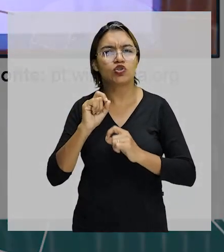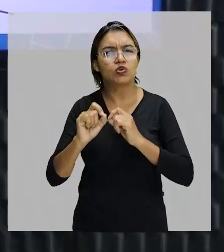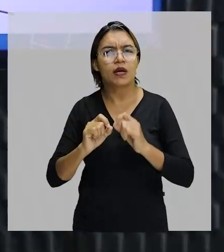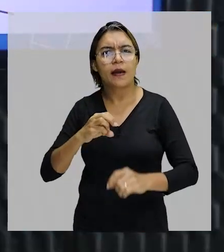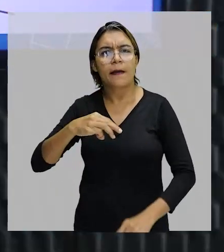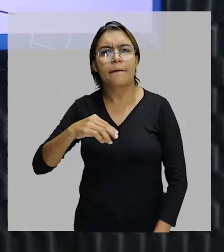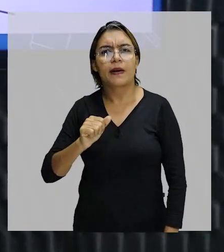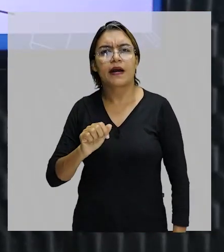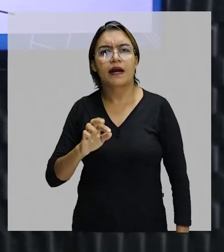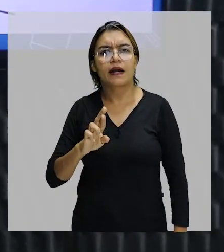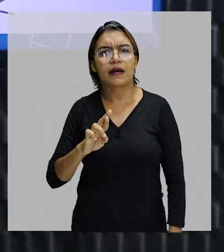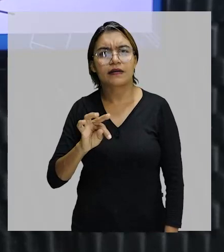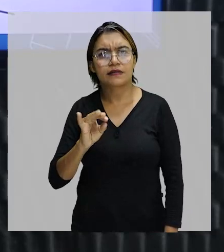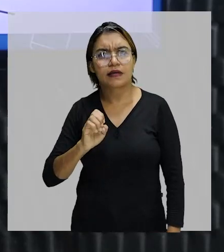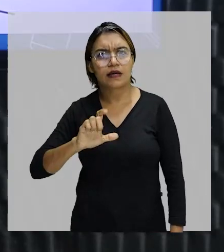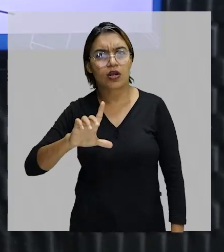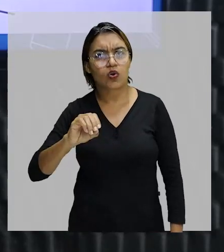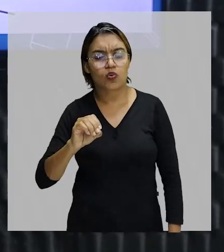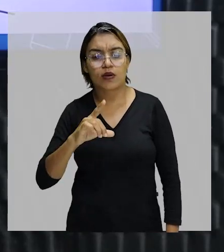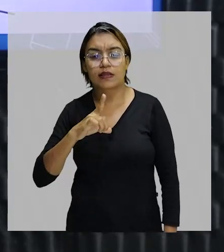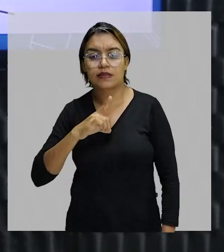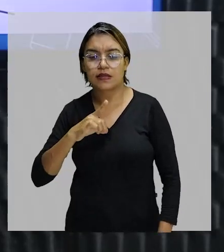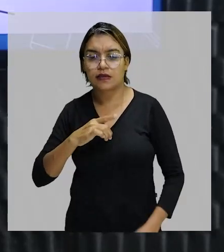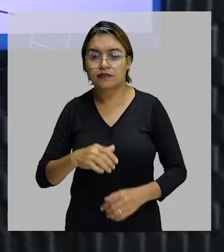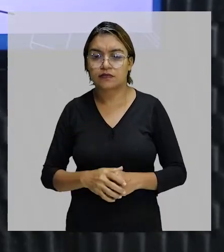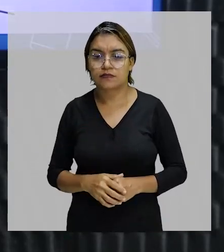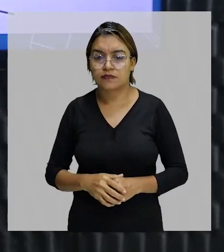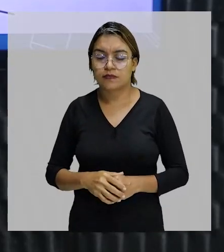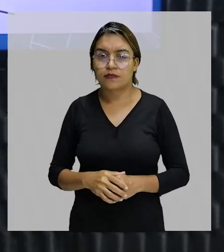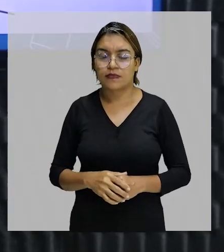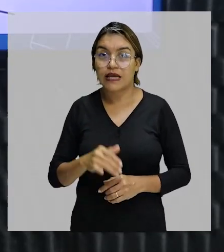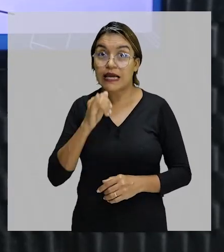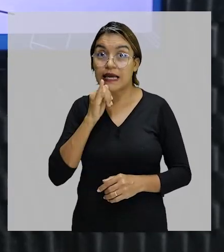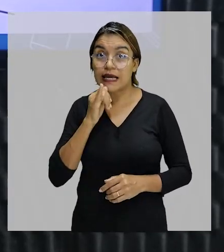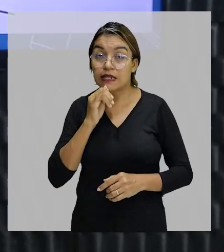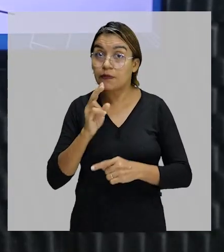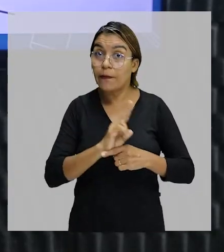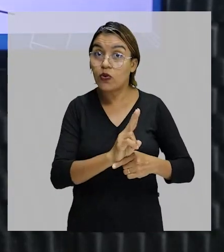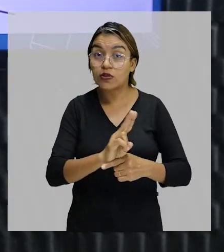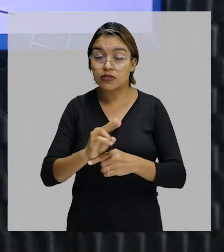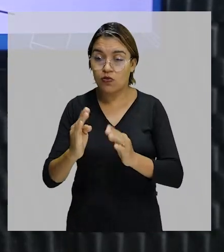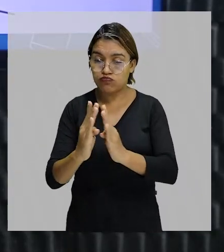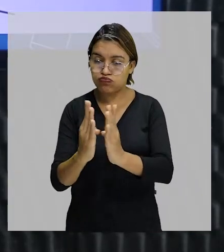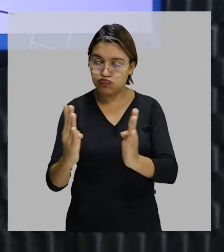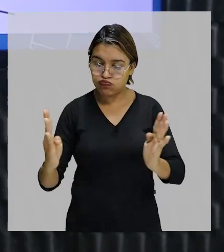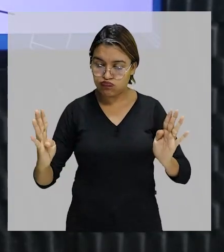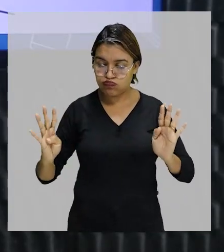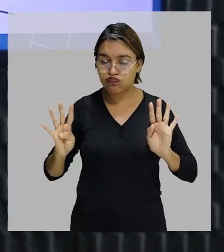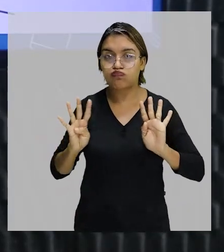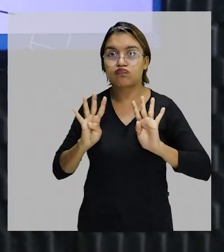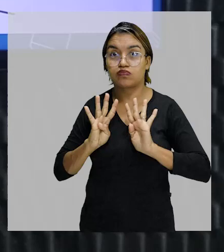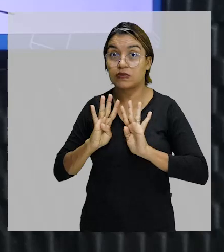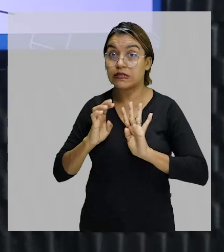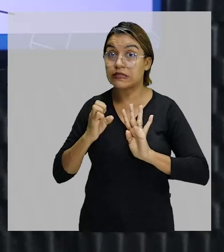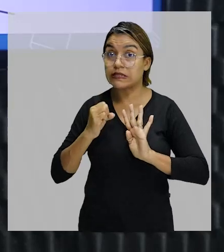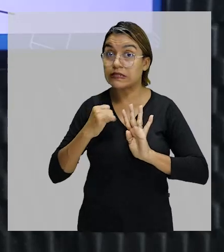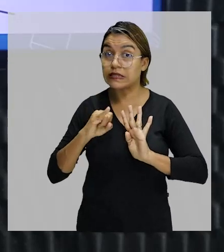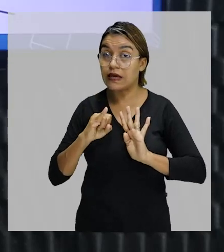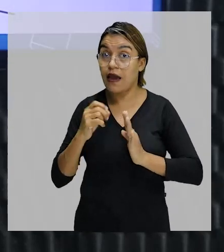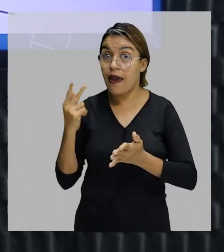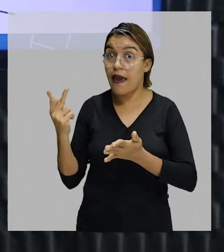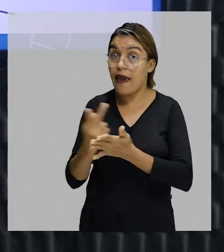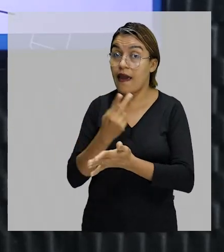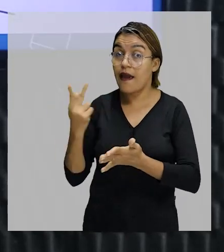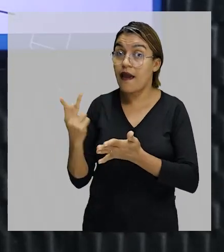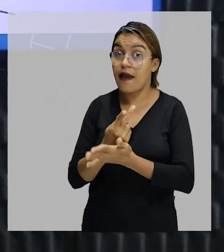eles ficam dentro de uma gaiola de proteção. Caso ele realize um arremesso errado, tenha um local ali